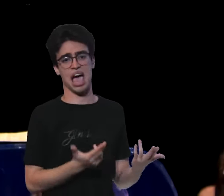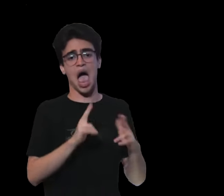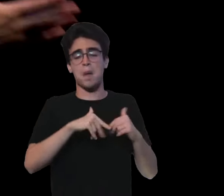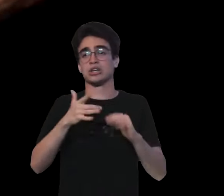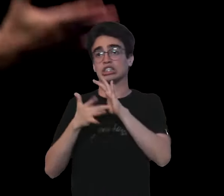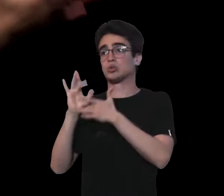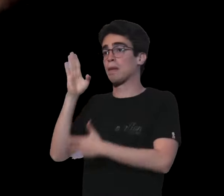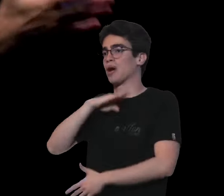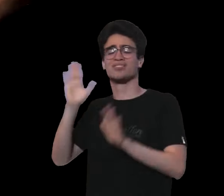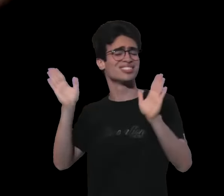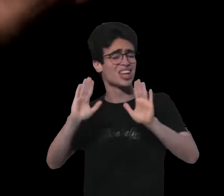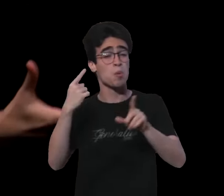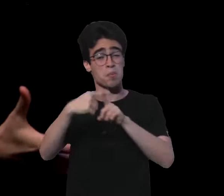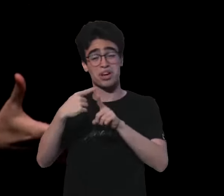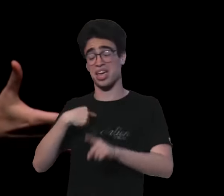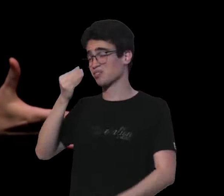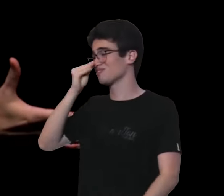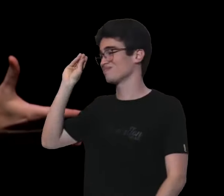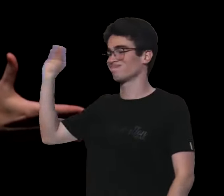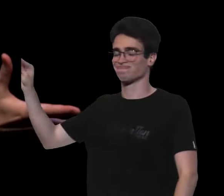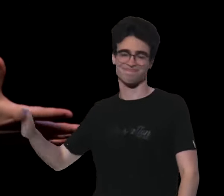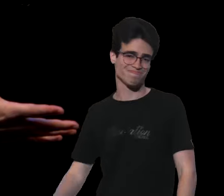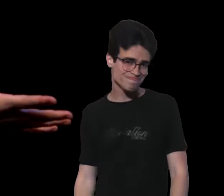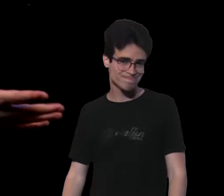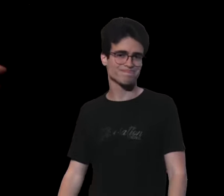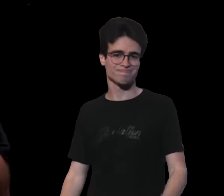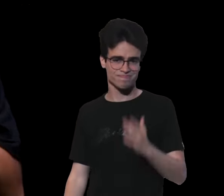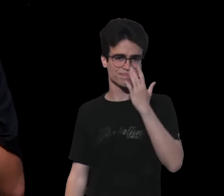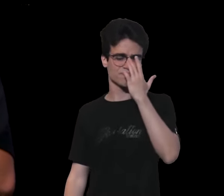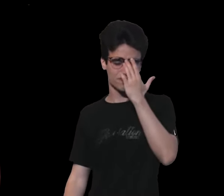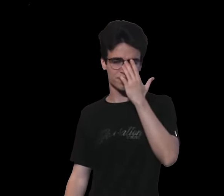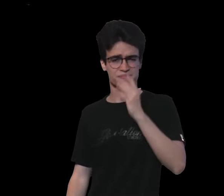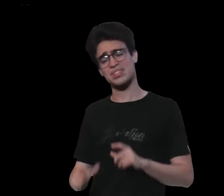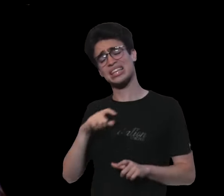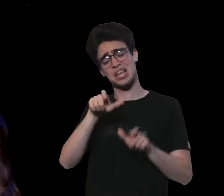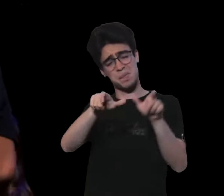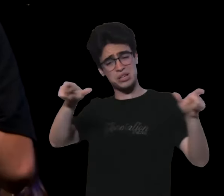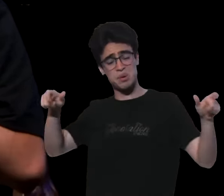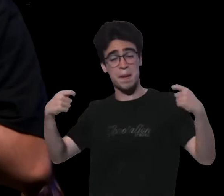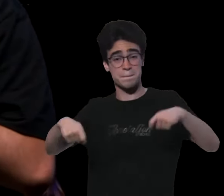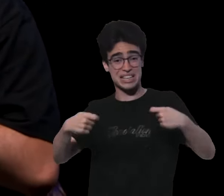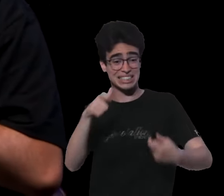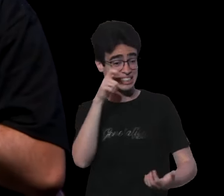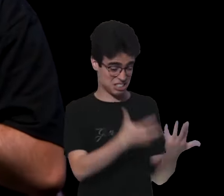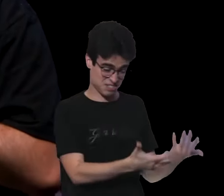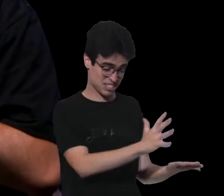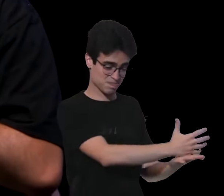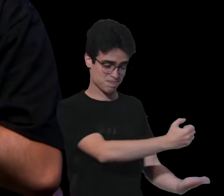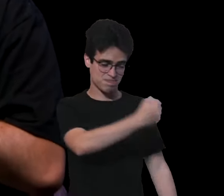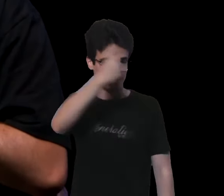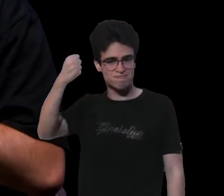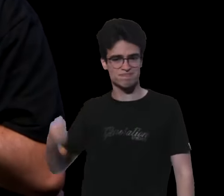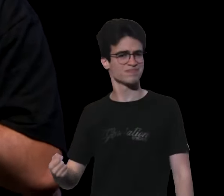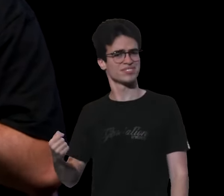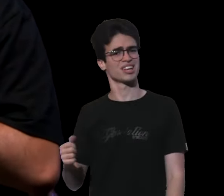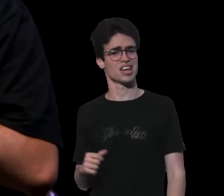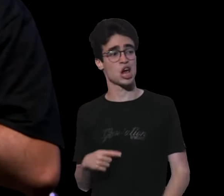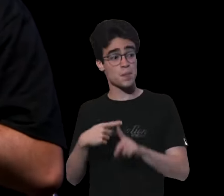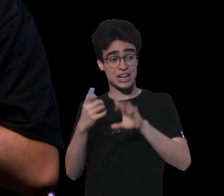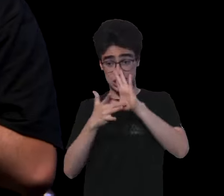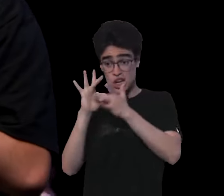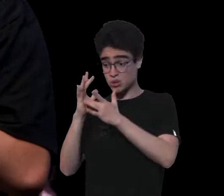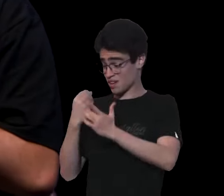porque você está virando as costas para Deus. Tem gente aqui que precisa sair do inferno. Jesus quer te dar uma vida